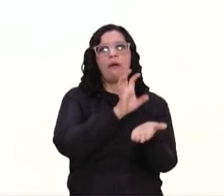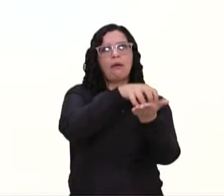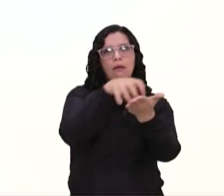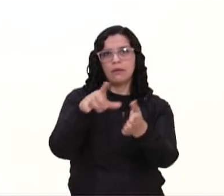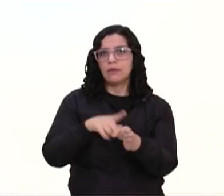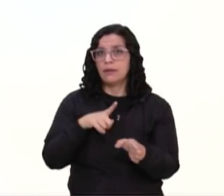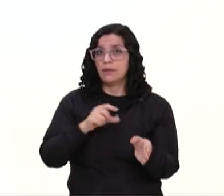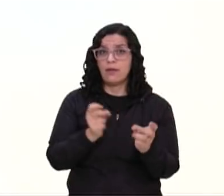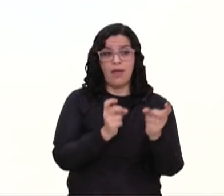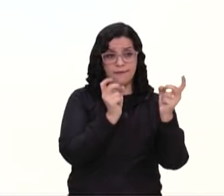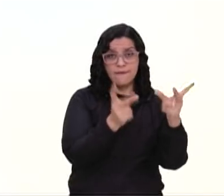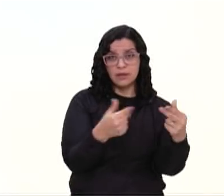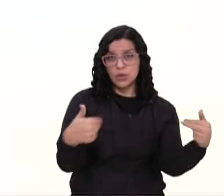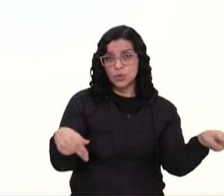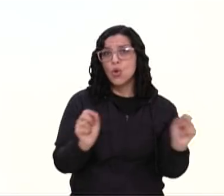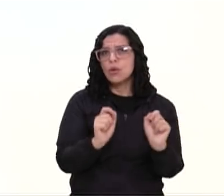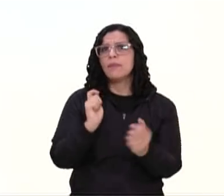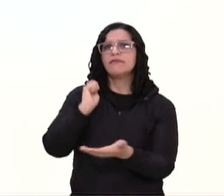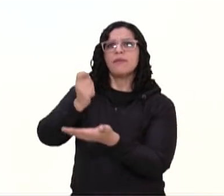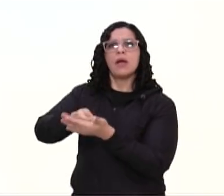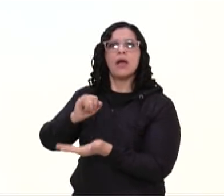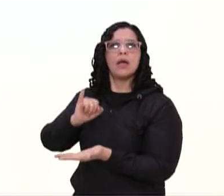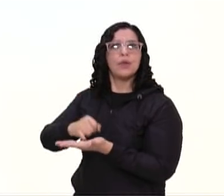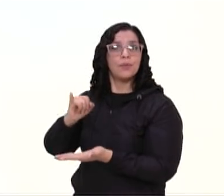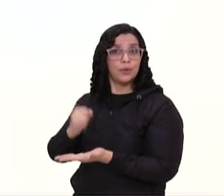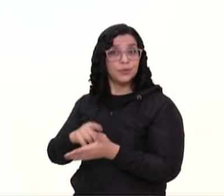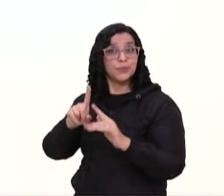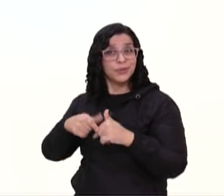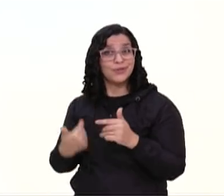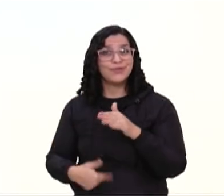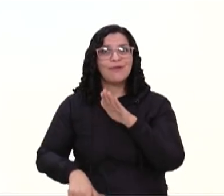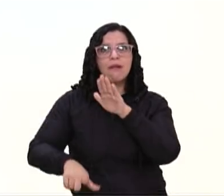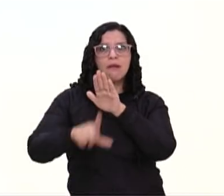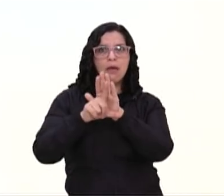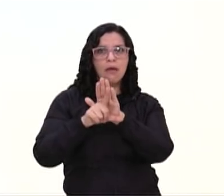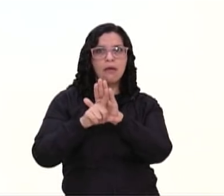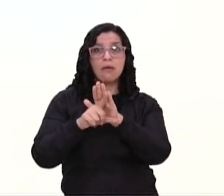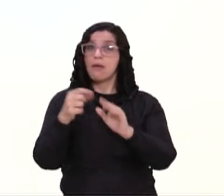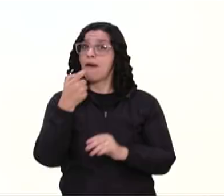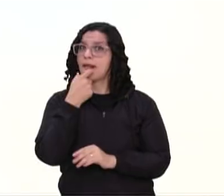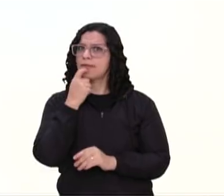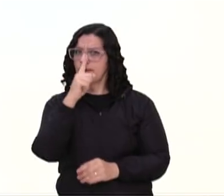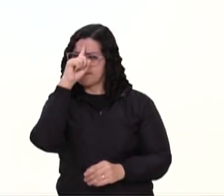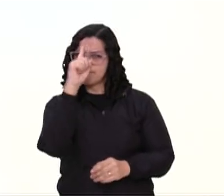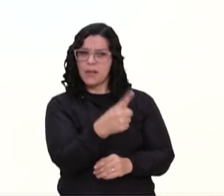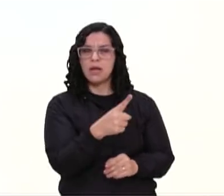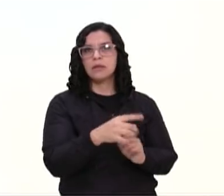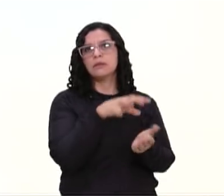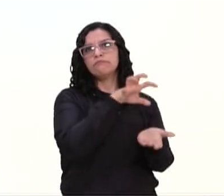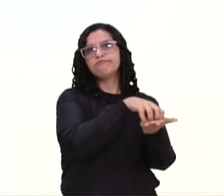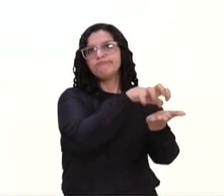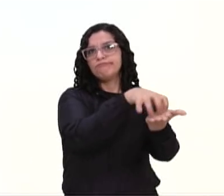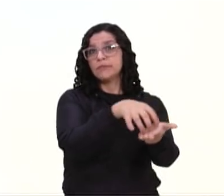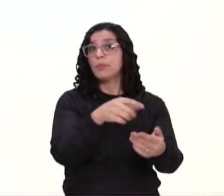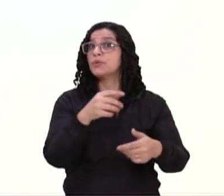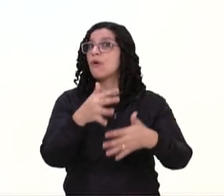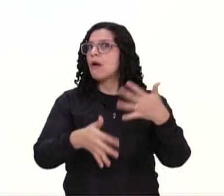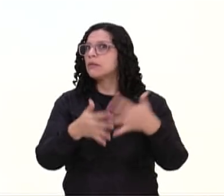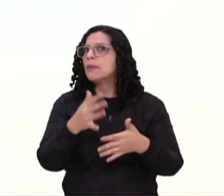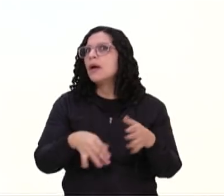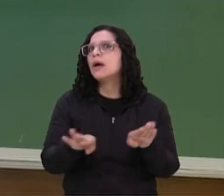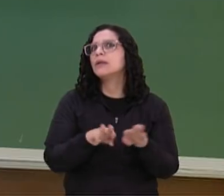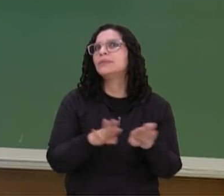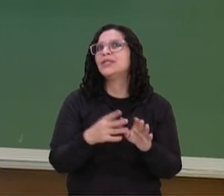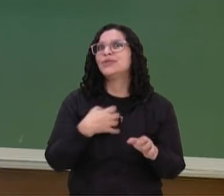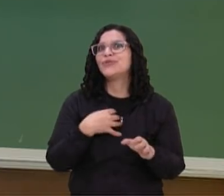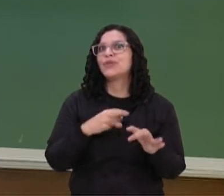Entre essas medidas, nós vamos destacar uma série de leis que a Inglaterra vai tentar impor à colônia. E isso vai atrapalhar a liberdade comercial e